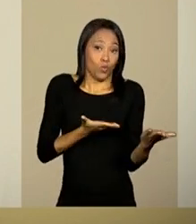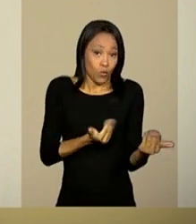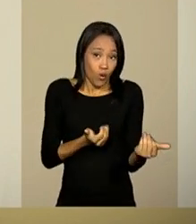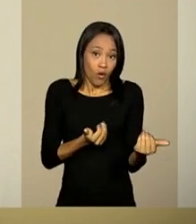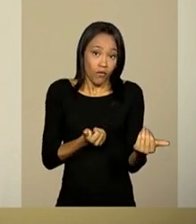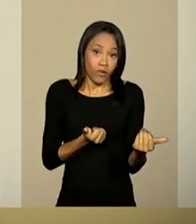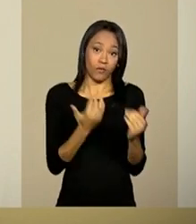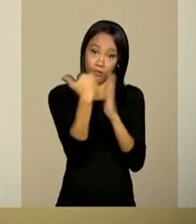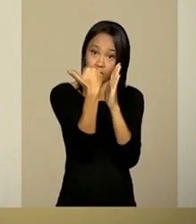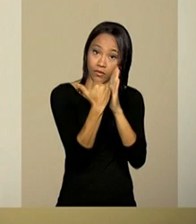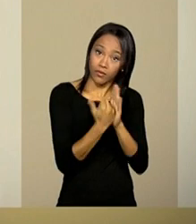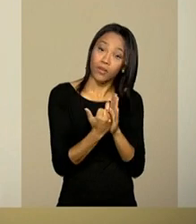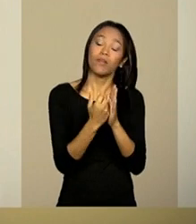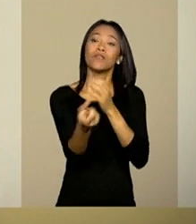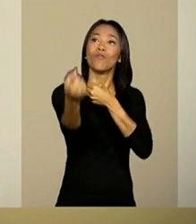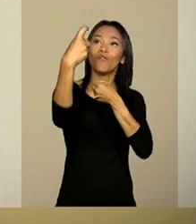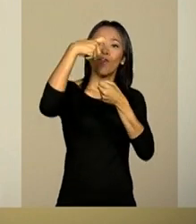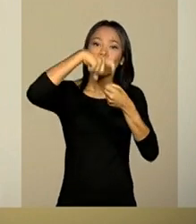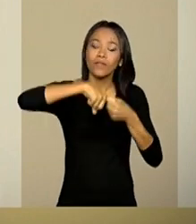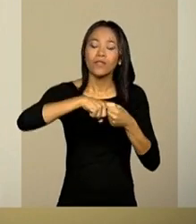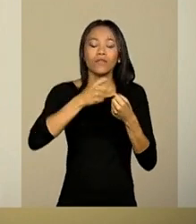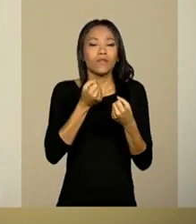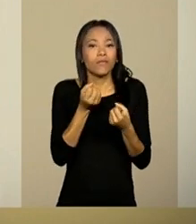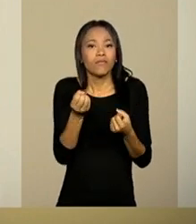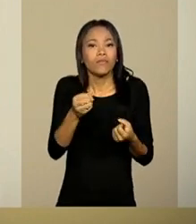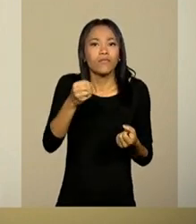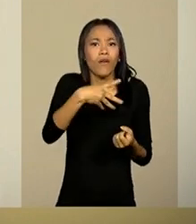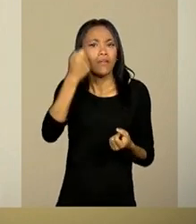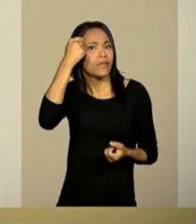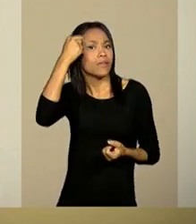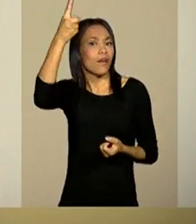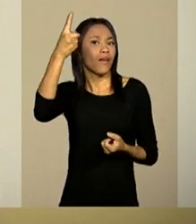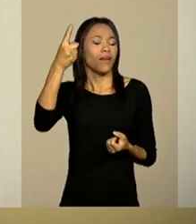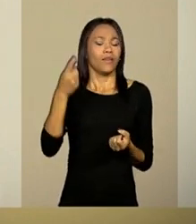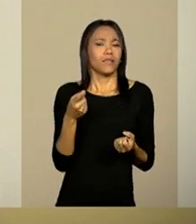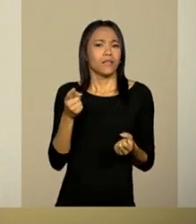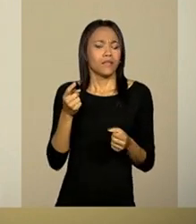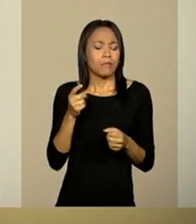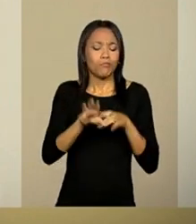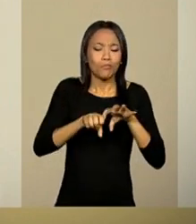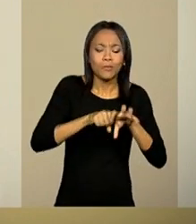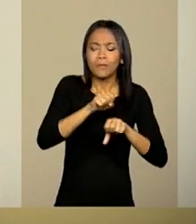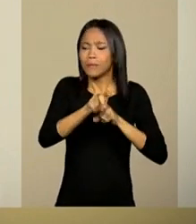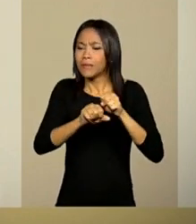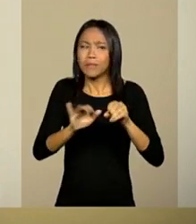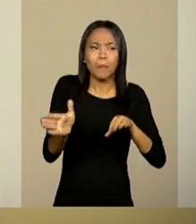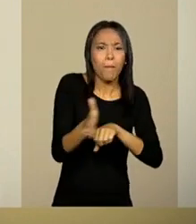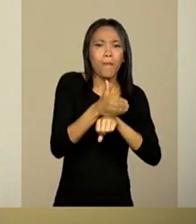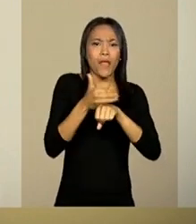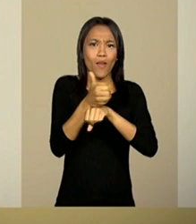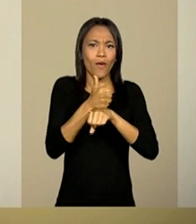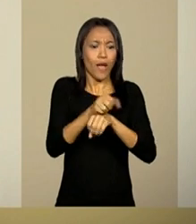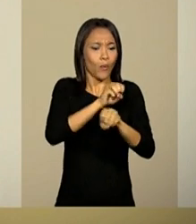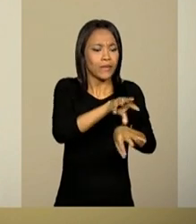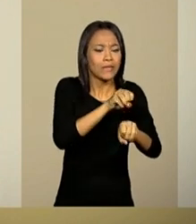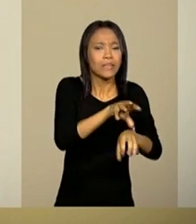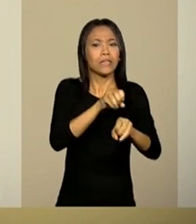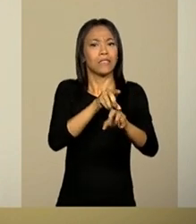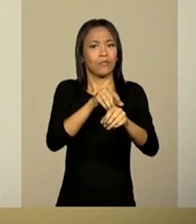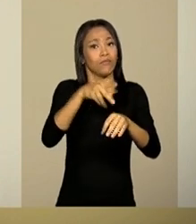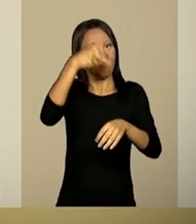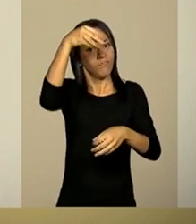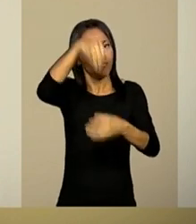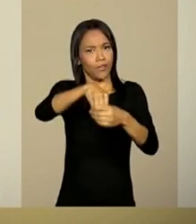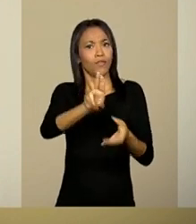Fronteiras Luciano estão voltando com novas ideias buscando melhorar o processo de ensino da sua própria universidade